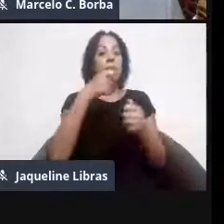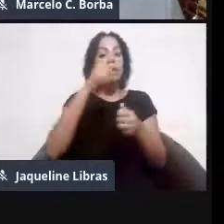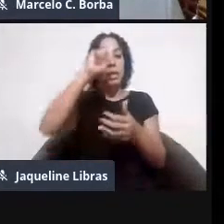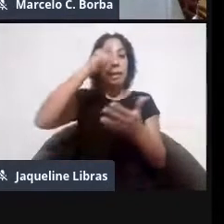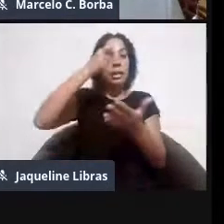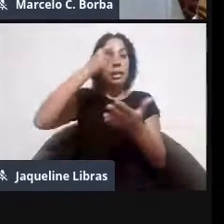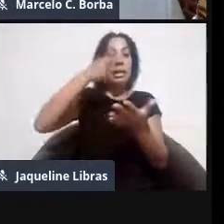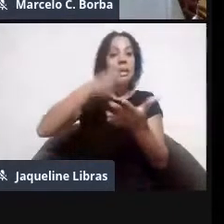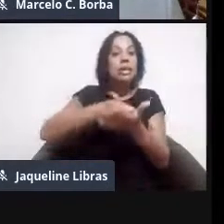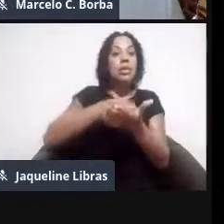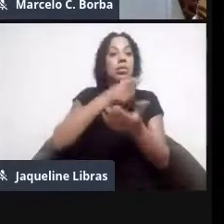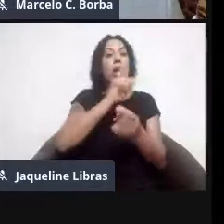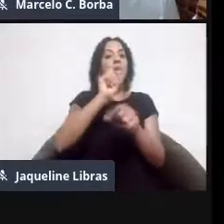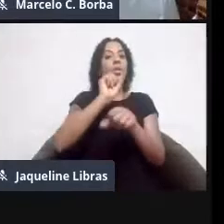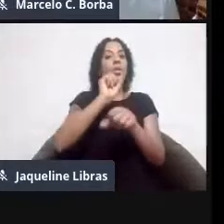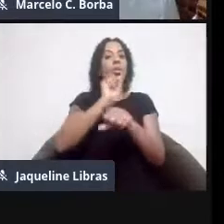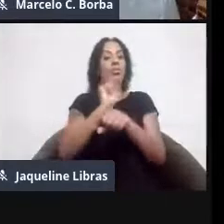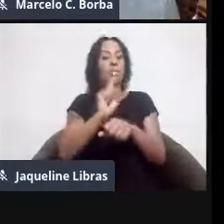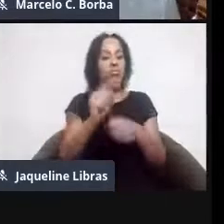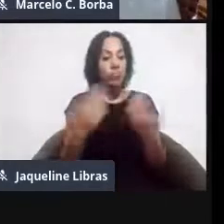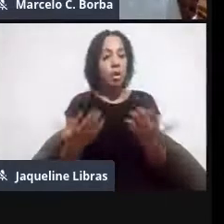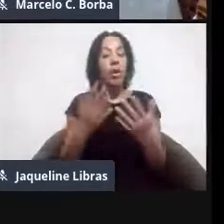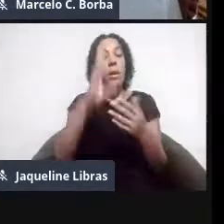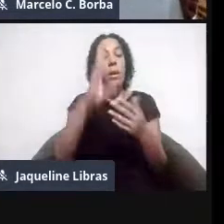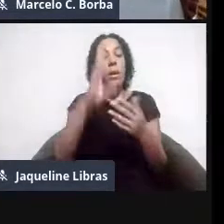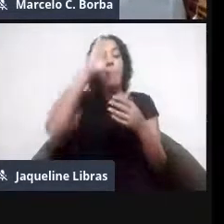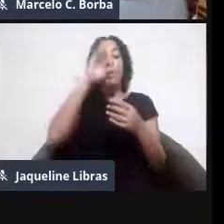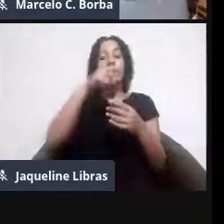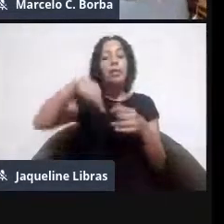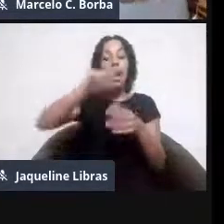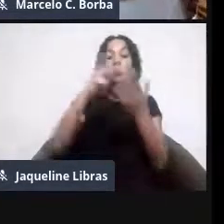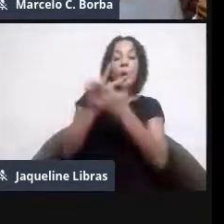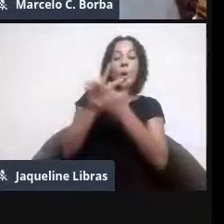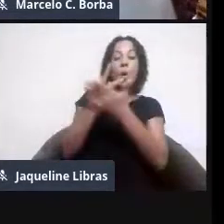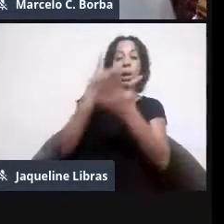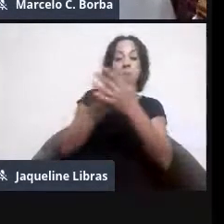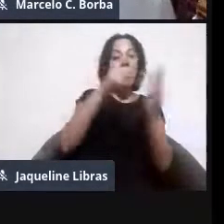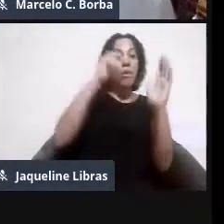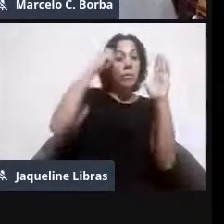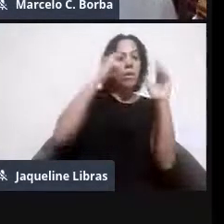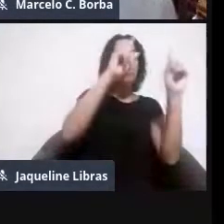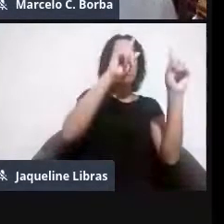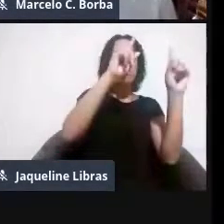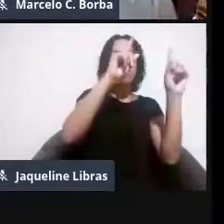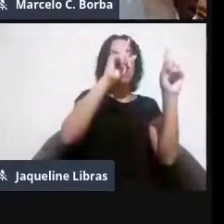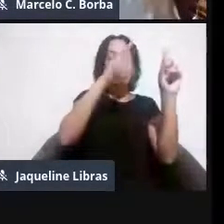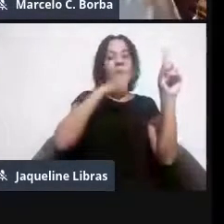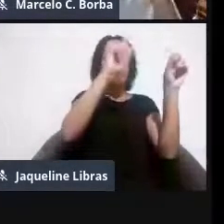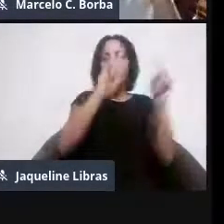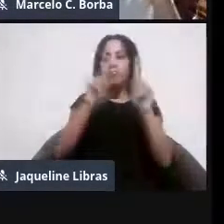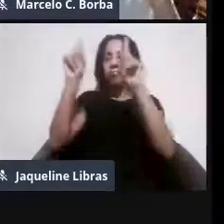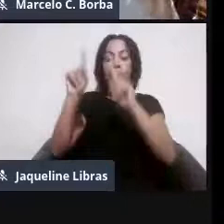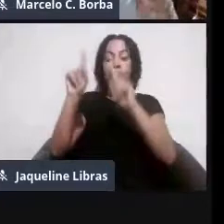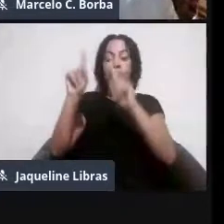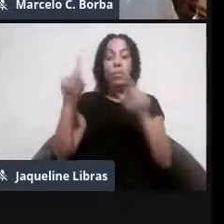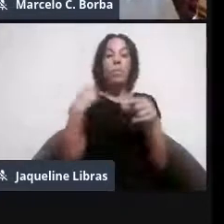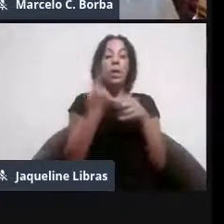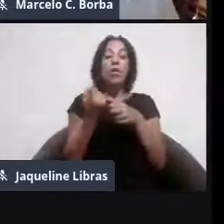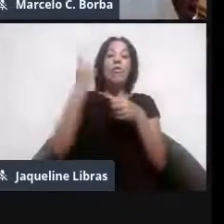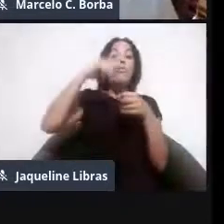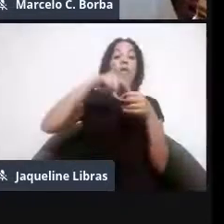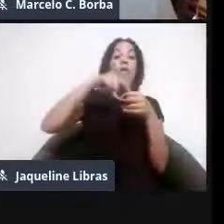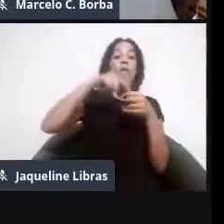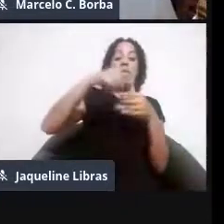estava prevista. A partir desse conjunto de vídeos, nós voltamos para o processo